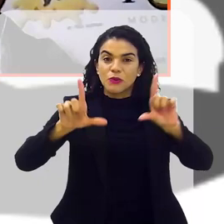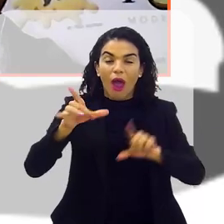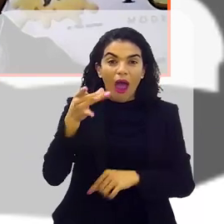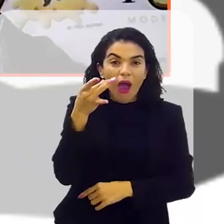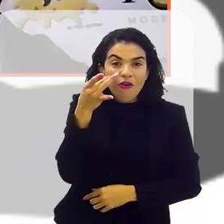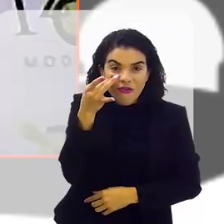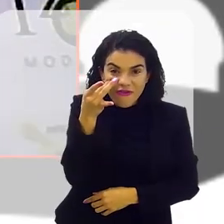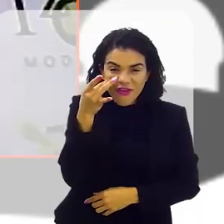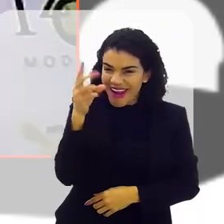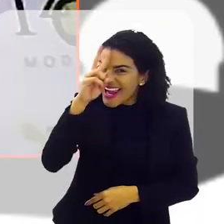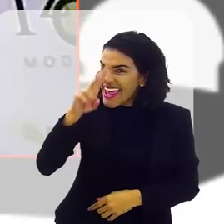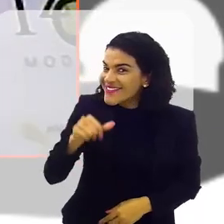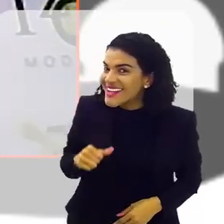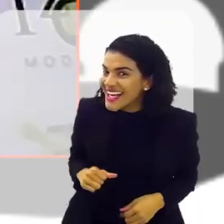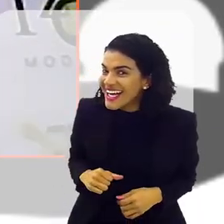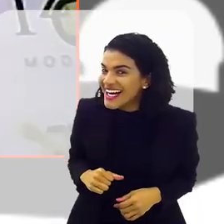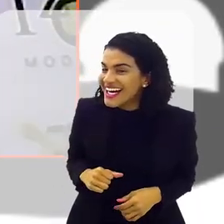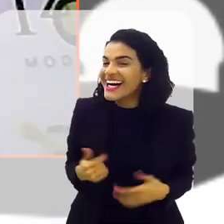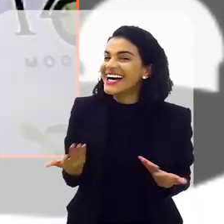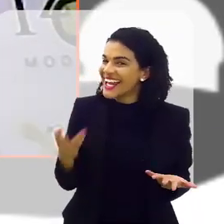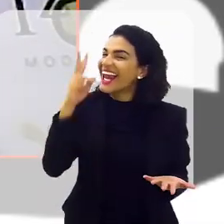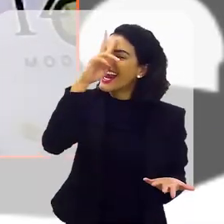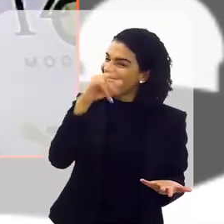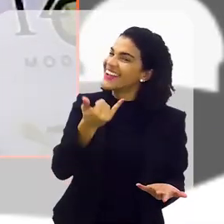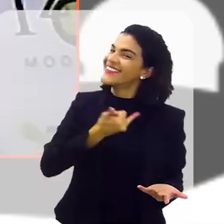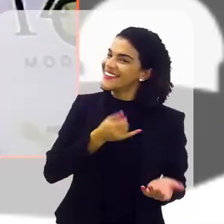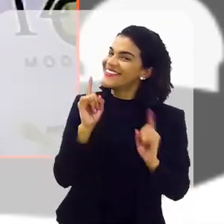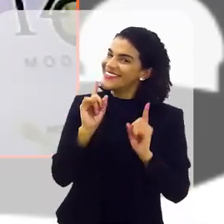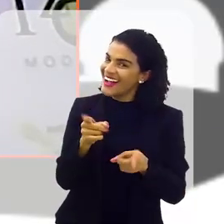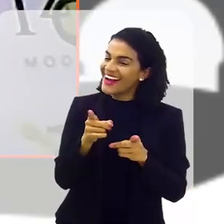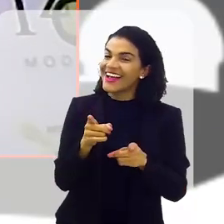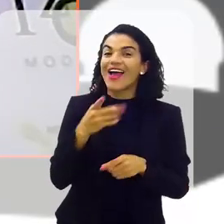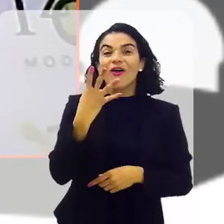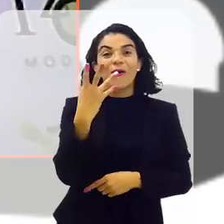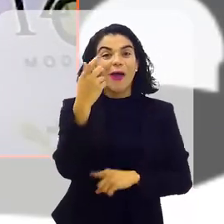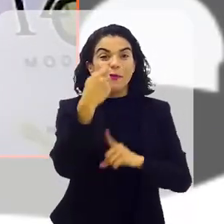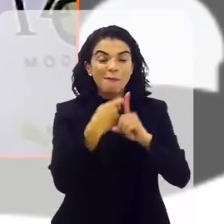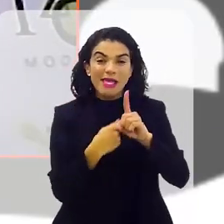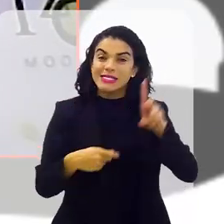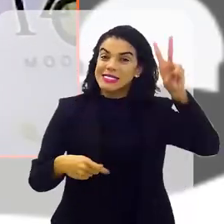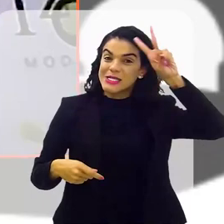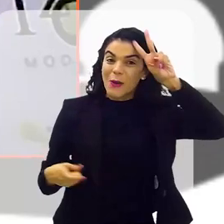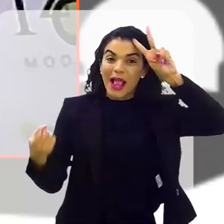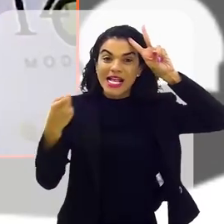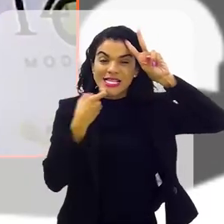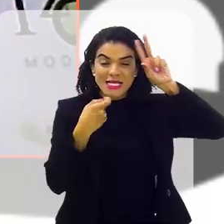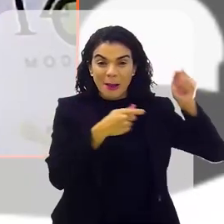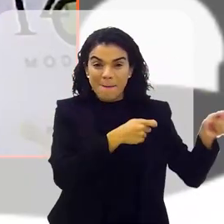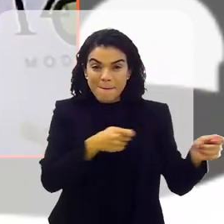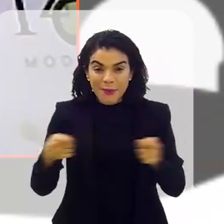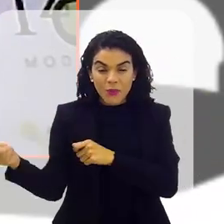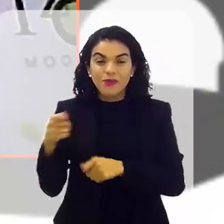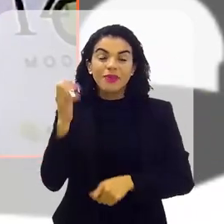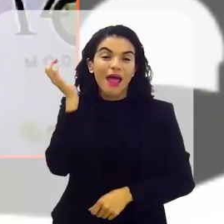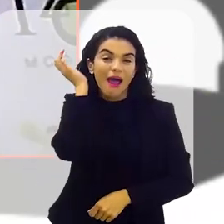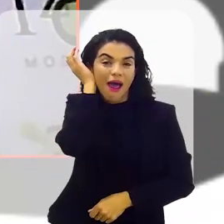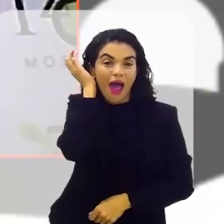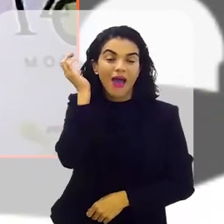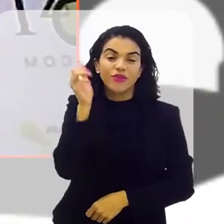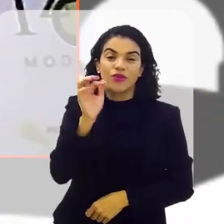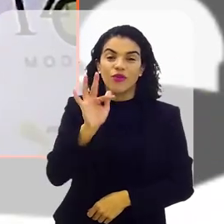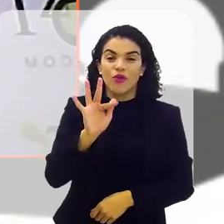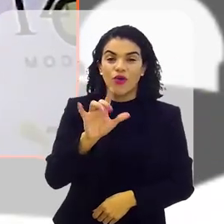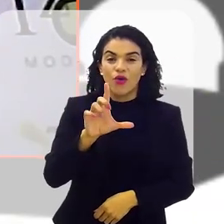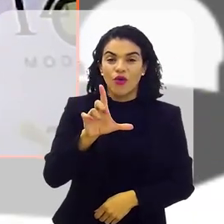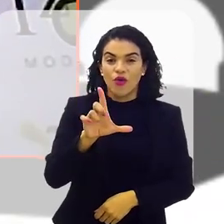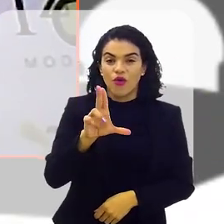programa ao vivo lembra disso claro que você leu quatro meses de segunda a sexta-feira ao vivo na rádio Fluminense foi